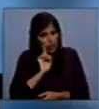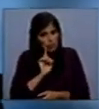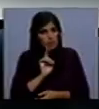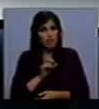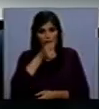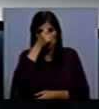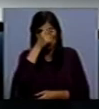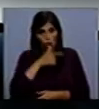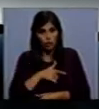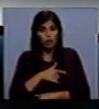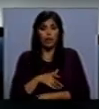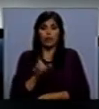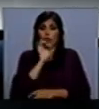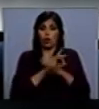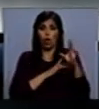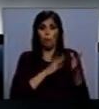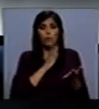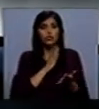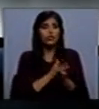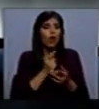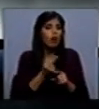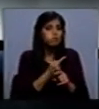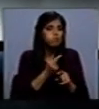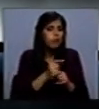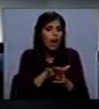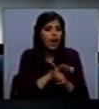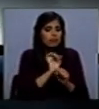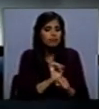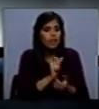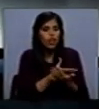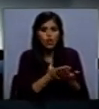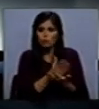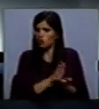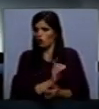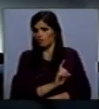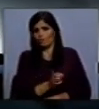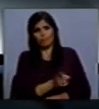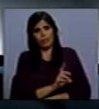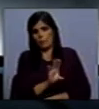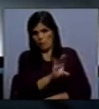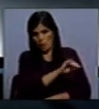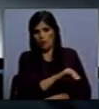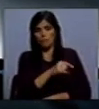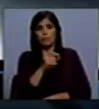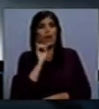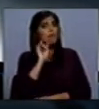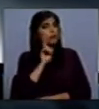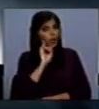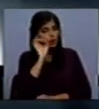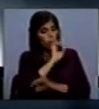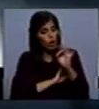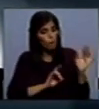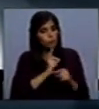digamos assim das questões meramente econômicas o tempo questões nós é fundamental que a europa para digamos assim é mãe